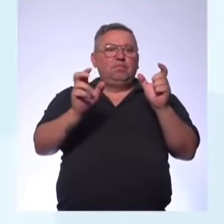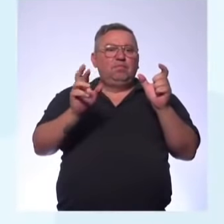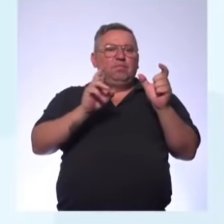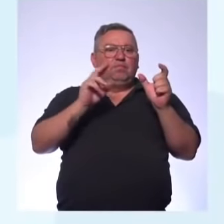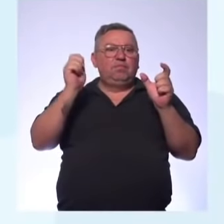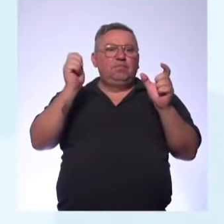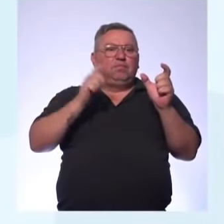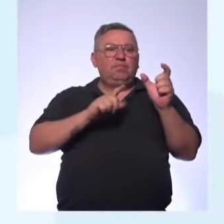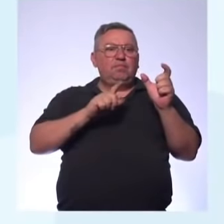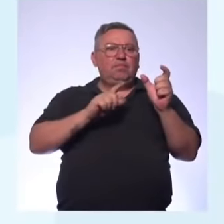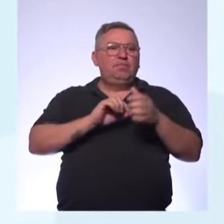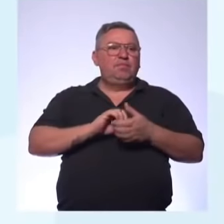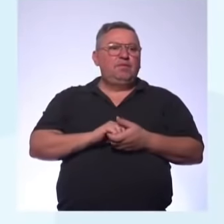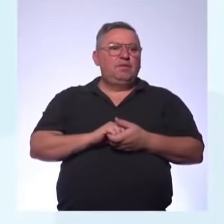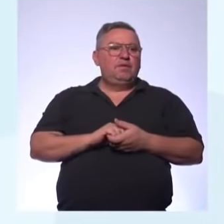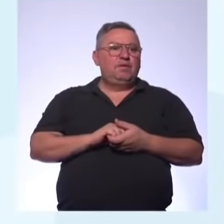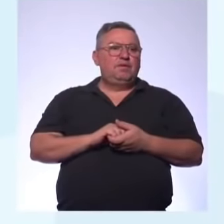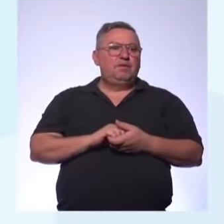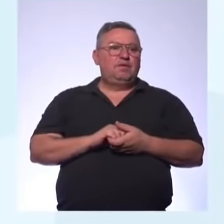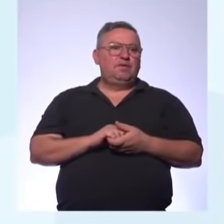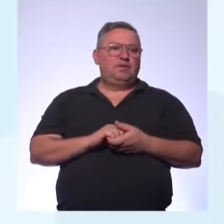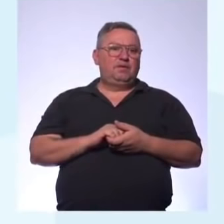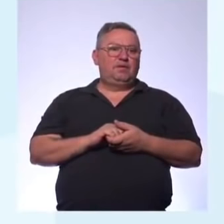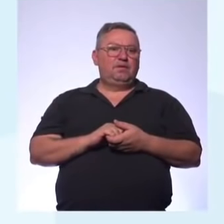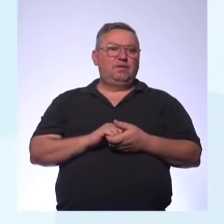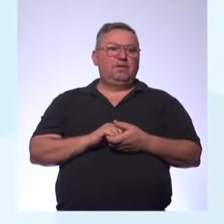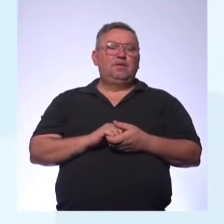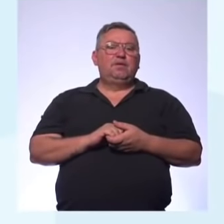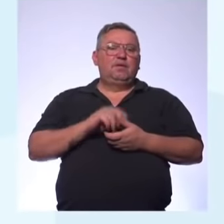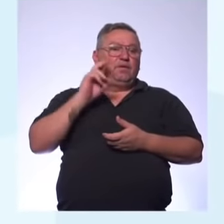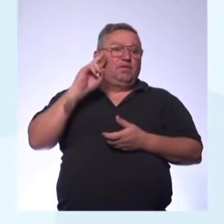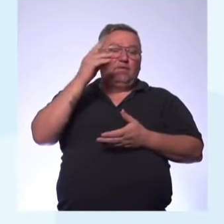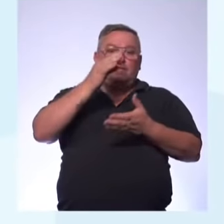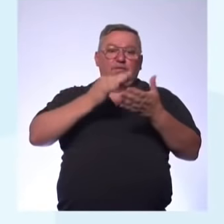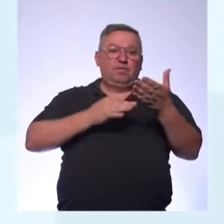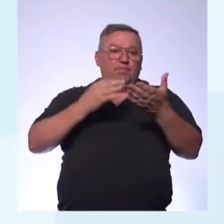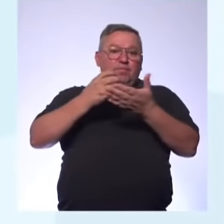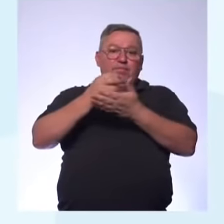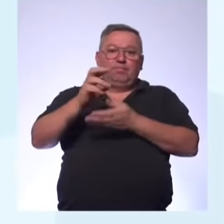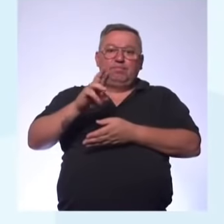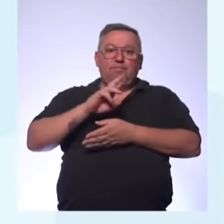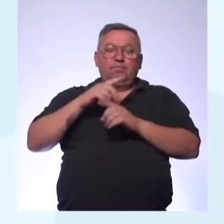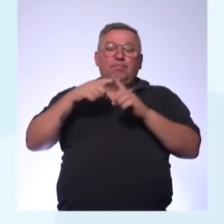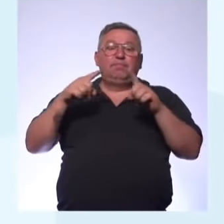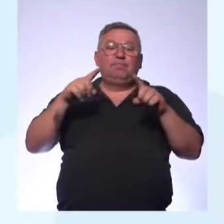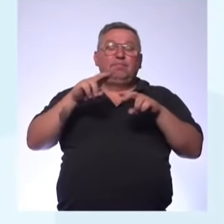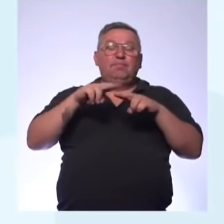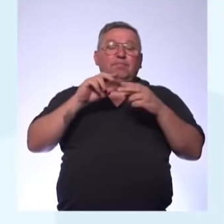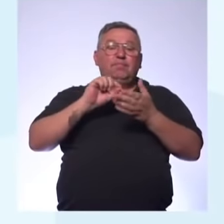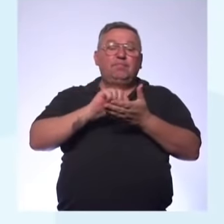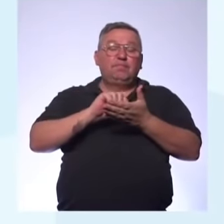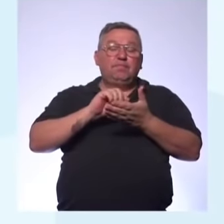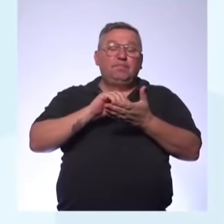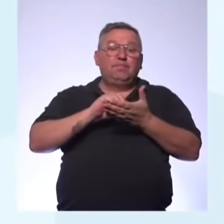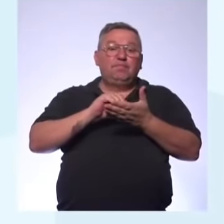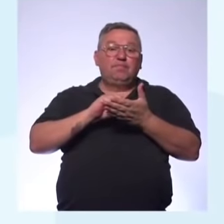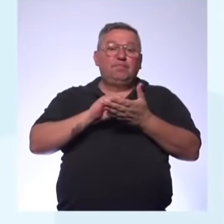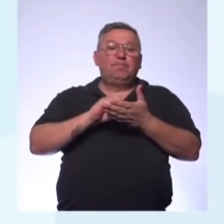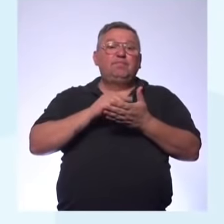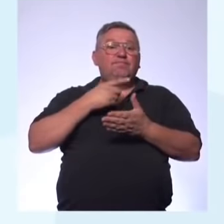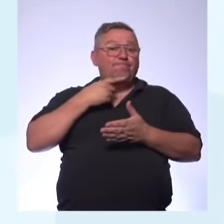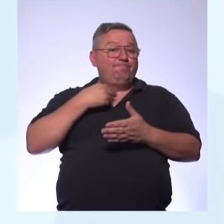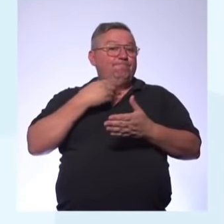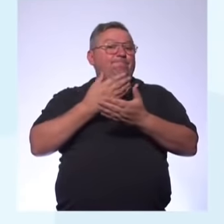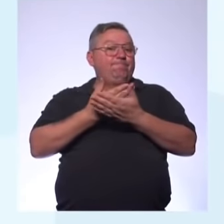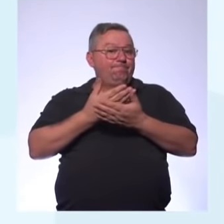respostas de azul ali para vocês era só você ir lá no texto e pegar a resposta por isso que eu tô falando que tá faltando um pouquinho de força de vontade